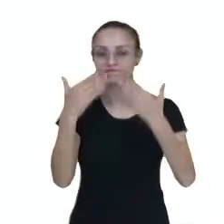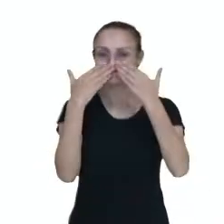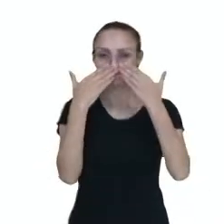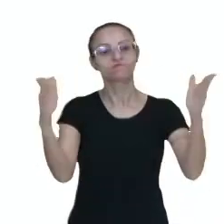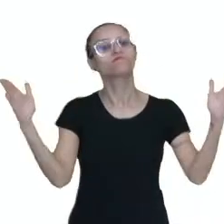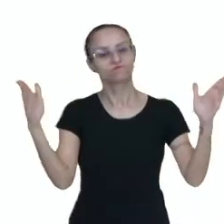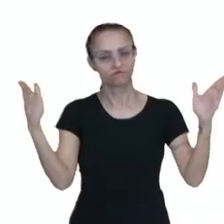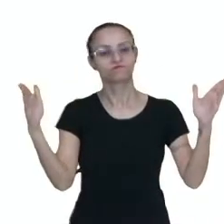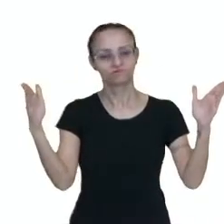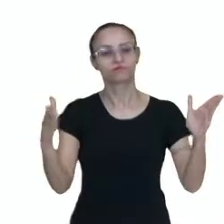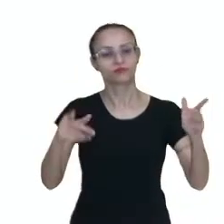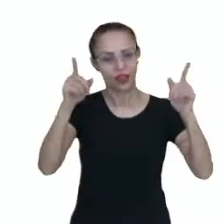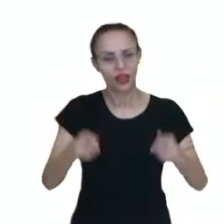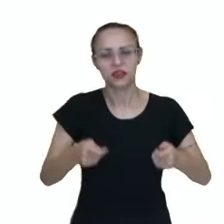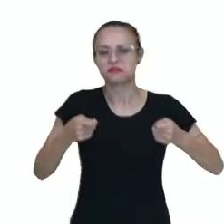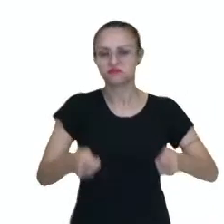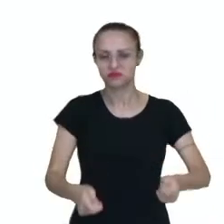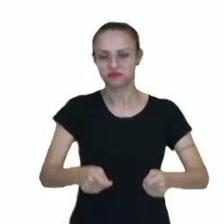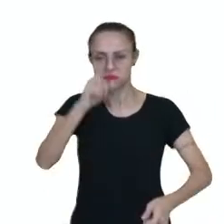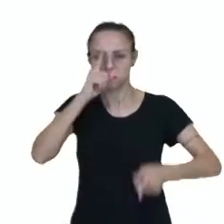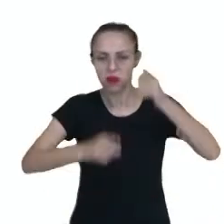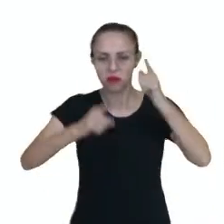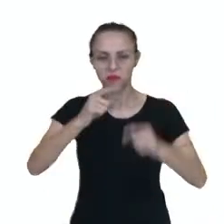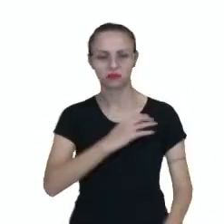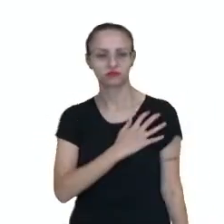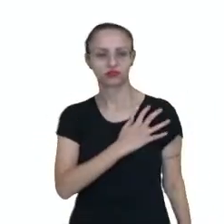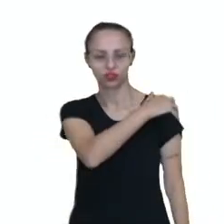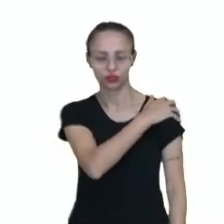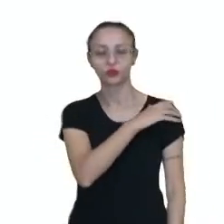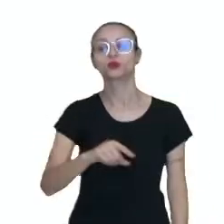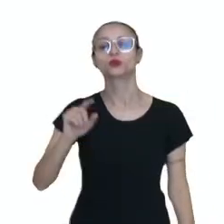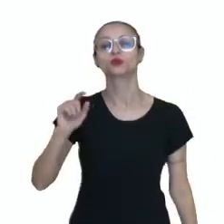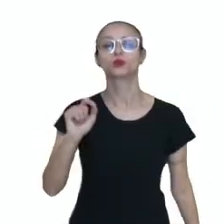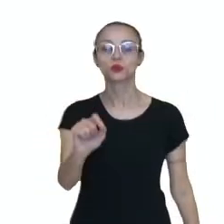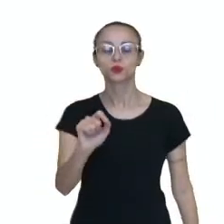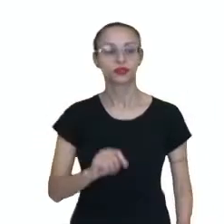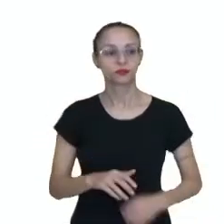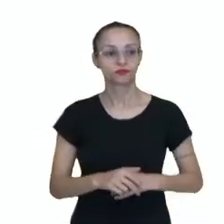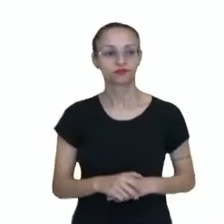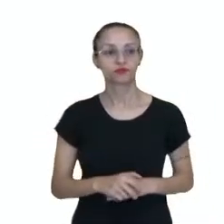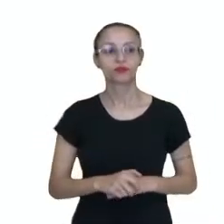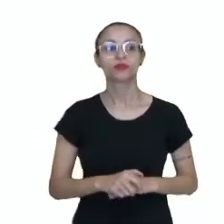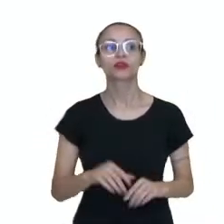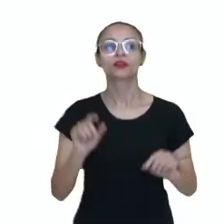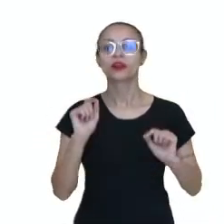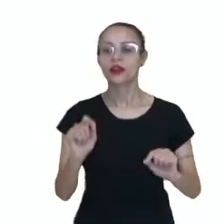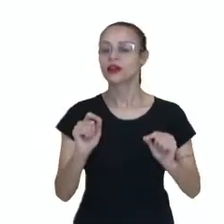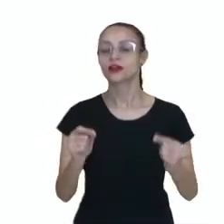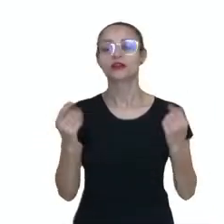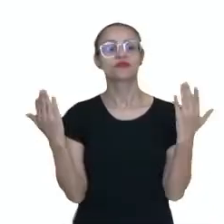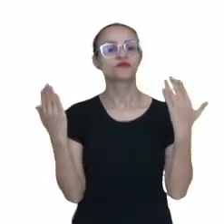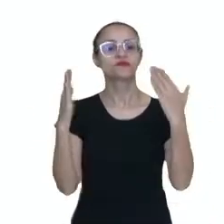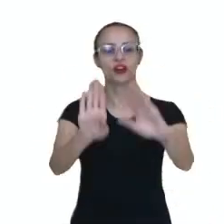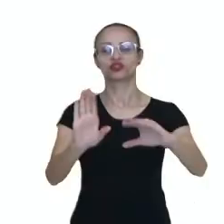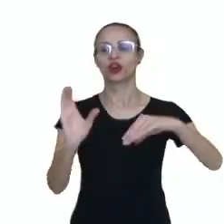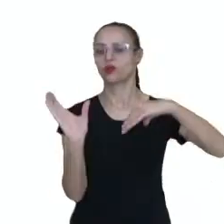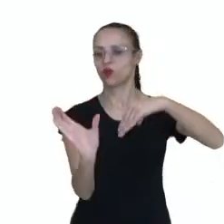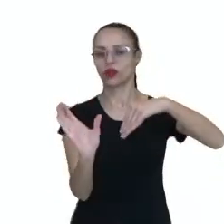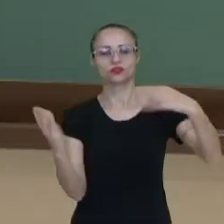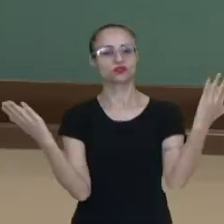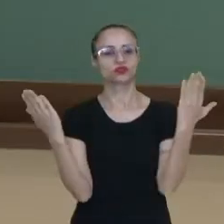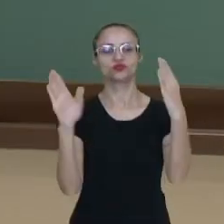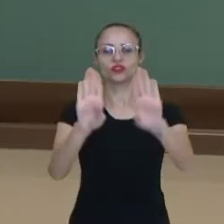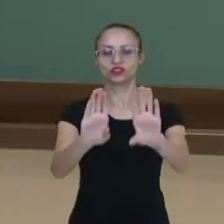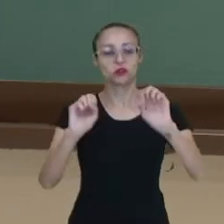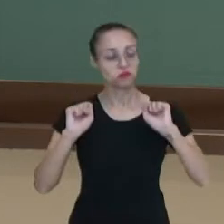que havia uma ditadura ocorrendo. Através dele, ele vai passar para o presidente o poder de fechar o Congresso Nacional, ele